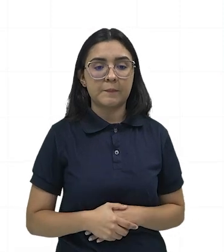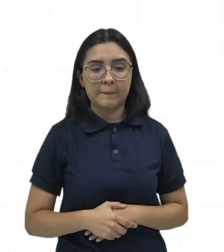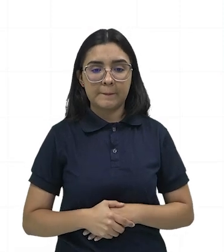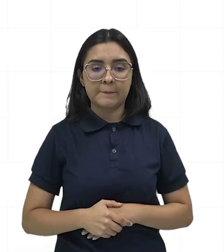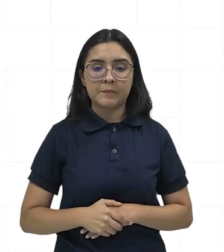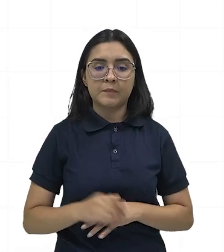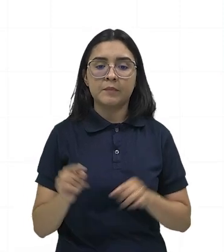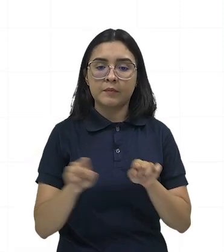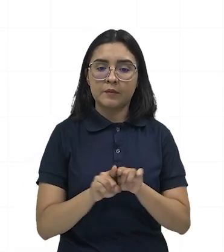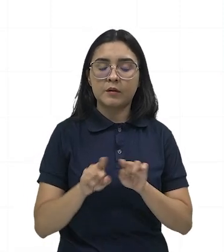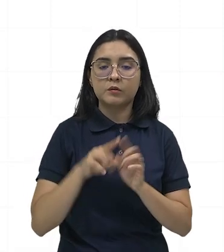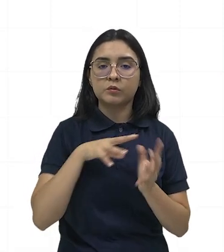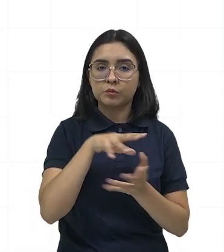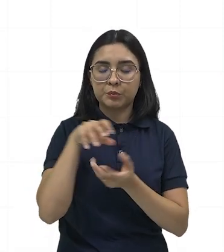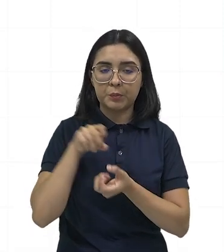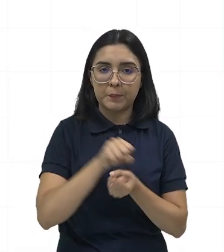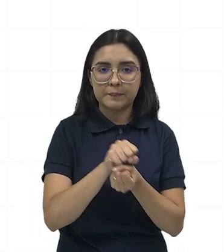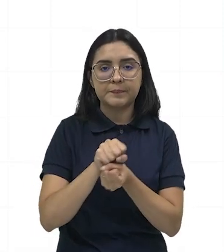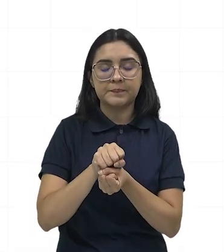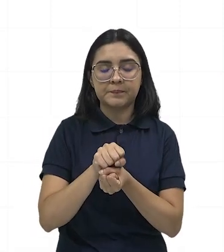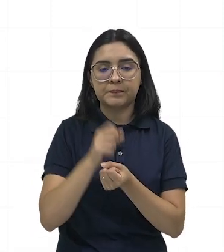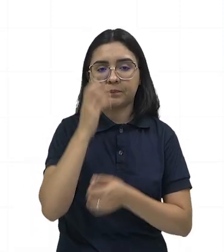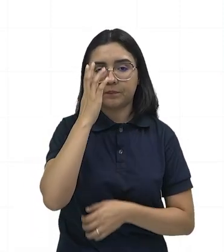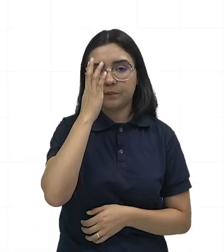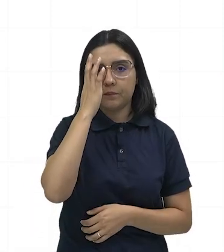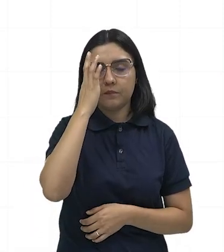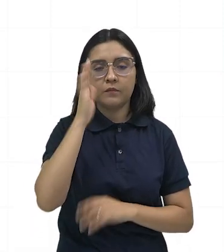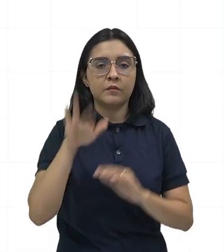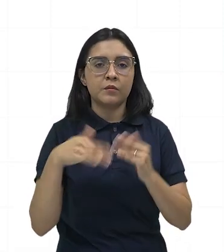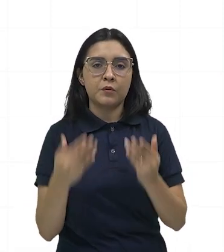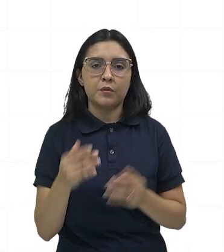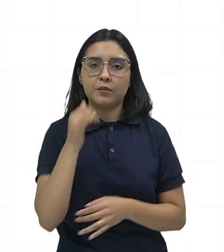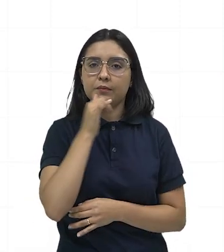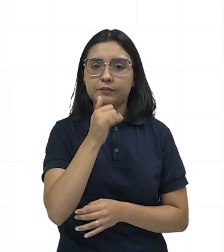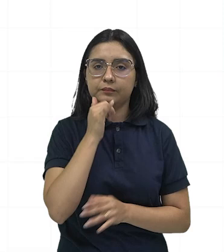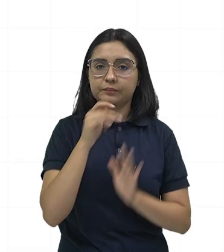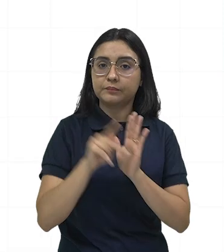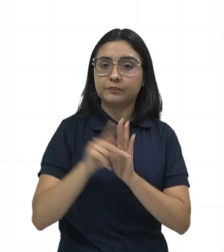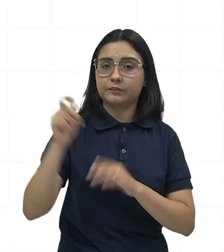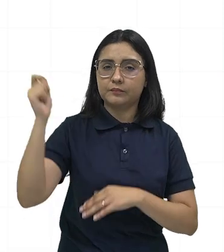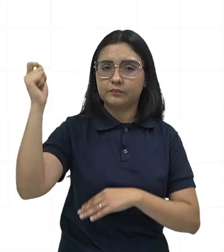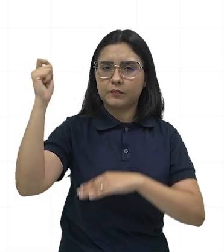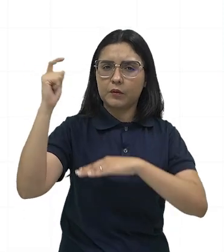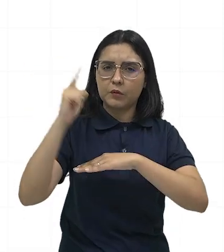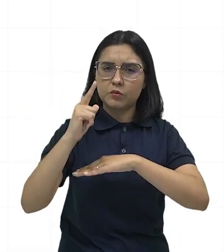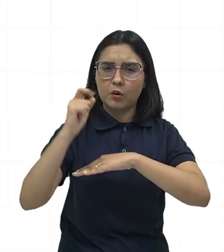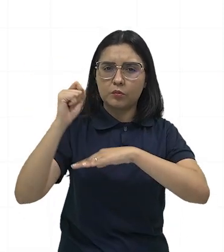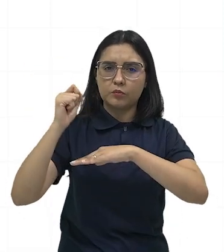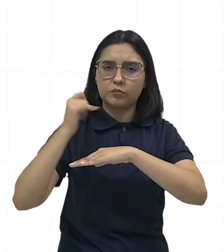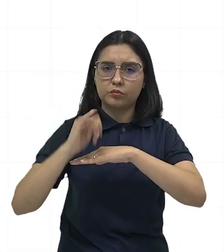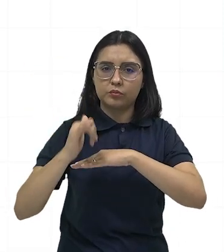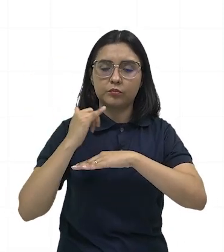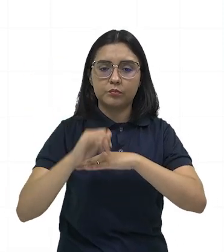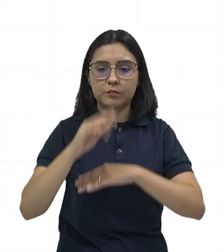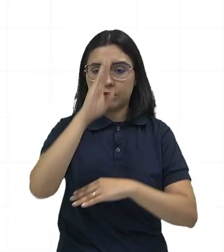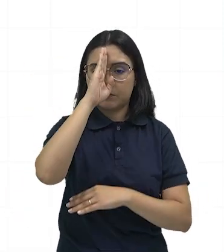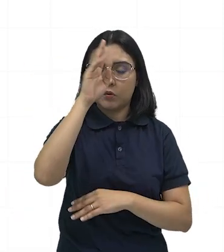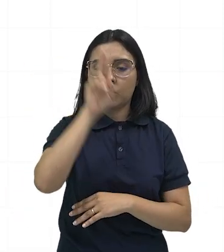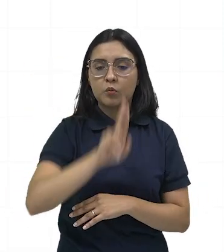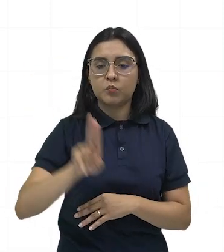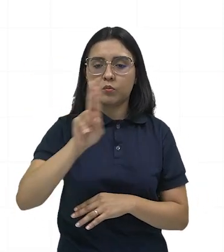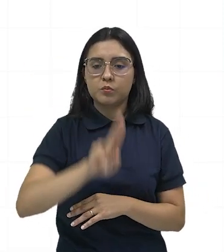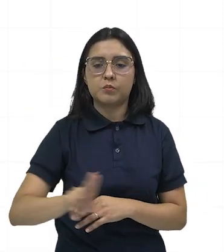limpa e sustentável. E aí, gente, a energia solar, né, principalmente com a utilização